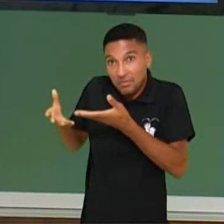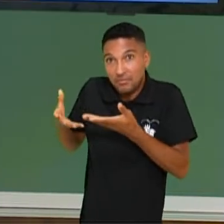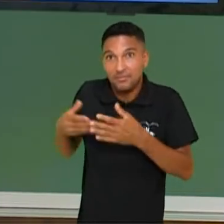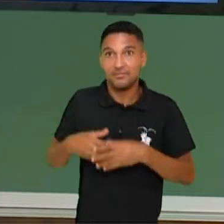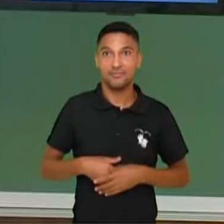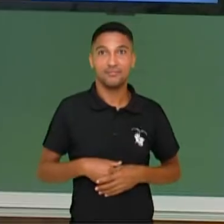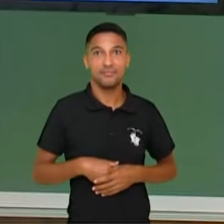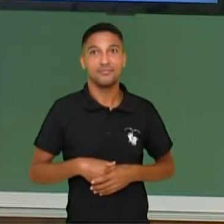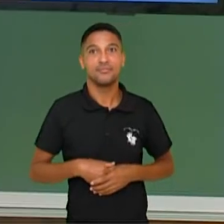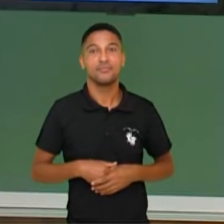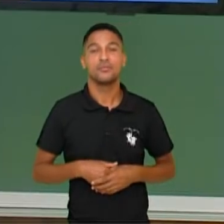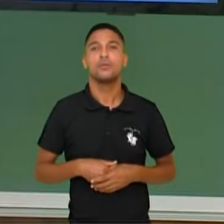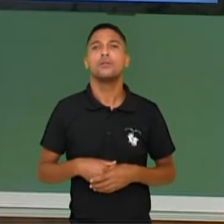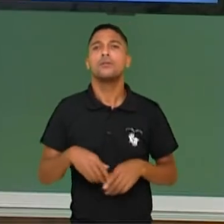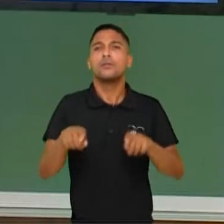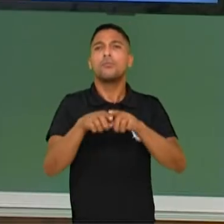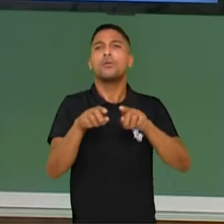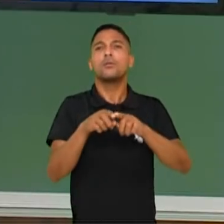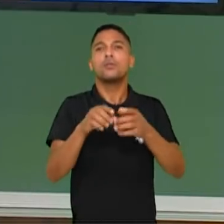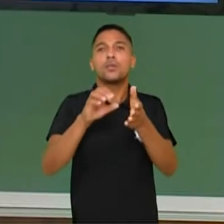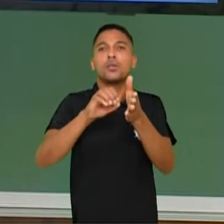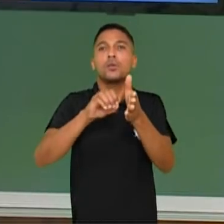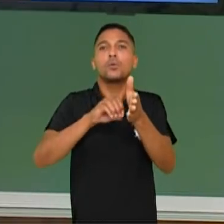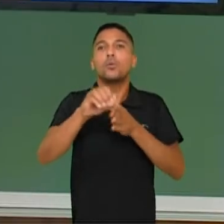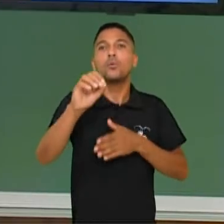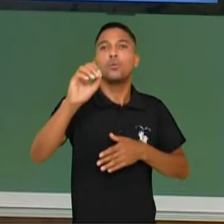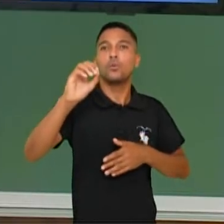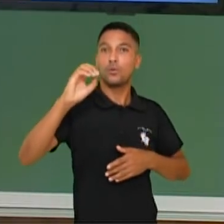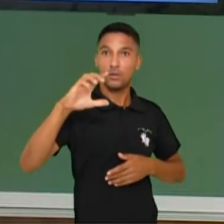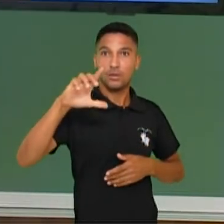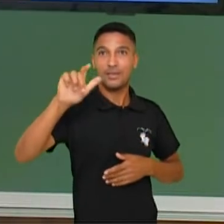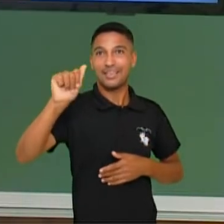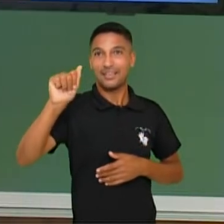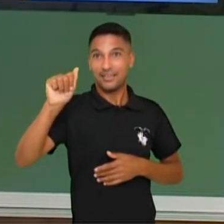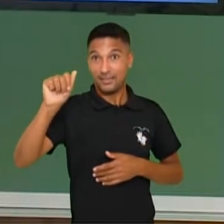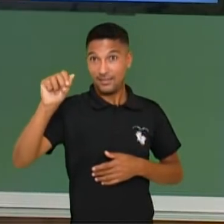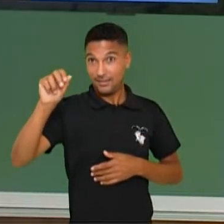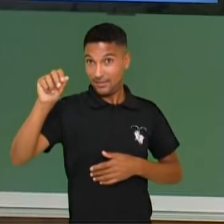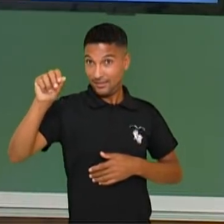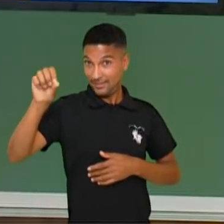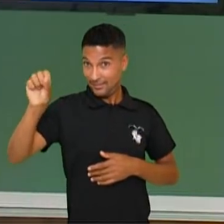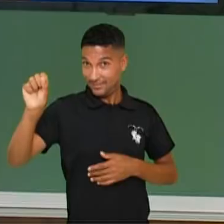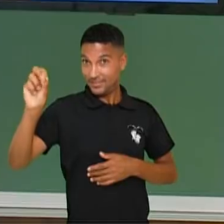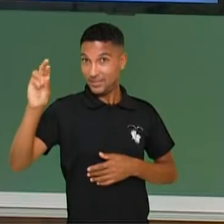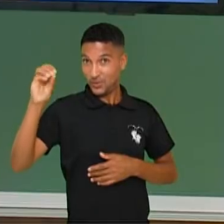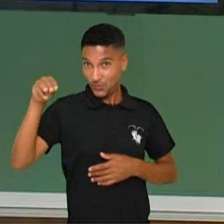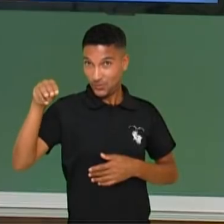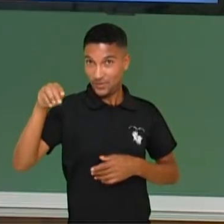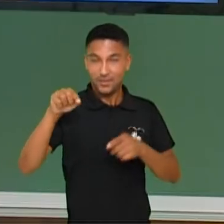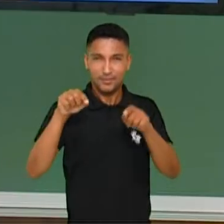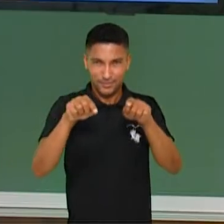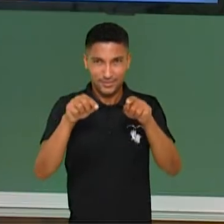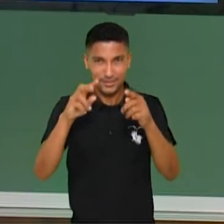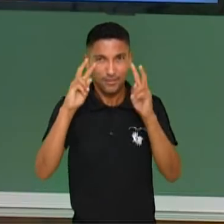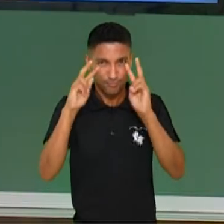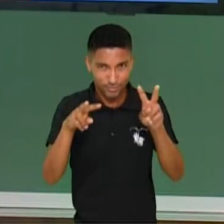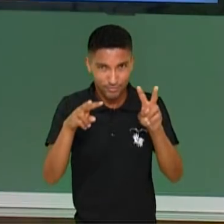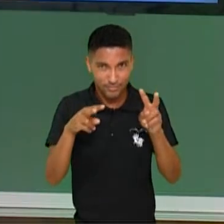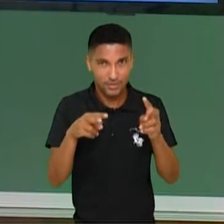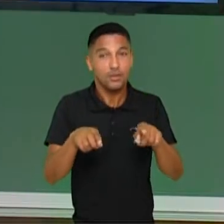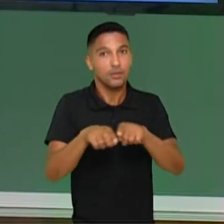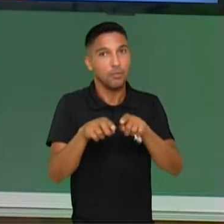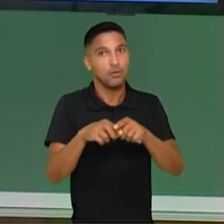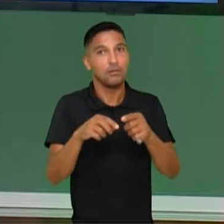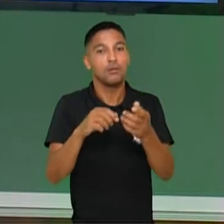Classroom? Tá acompanhando? Você está acessando? Não se esqueça de acessar a atividade obrigatória número 1, responder as